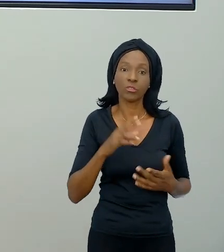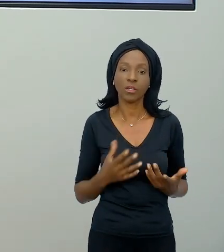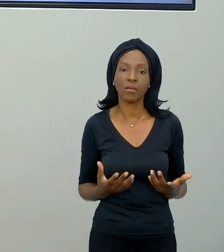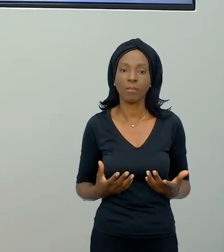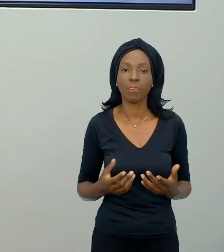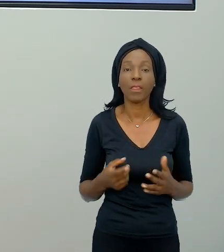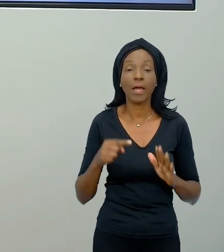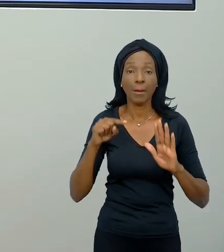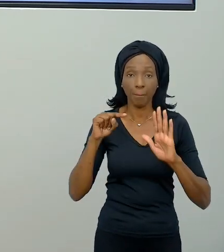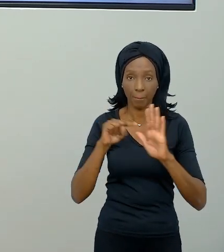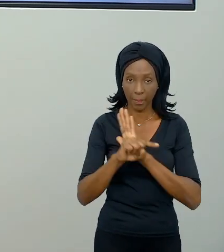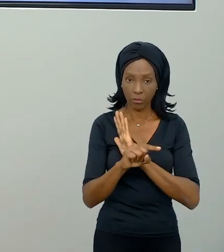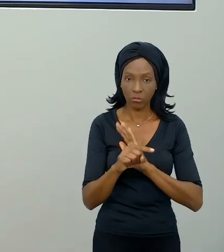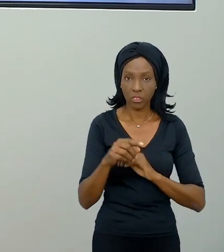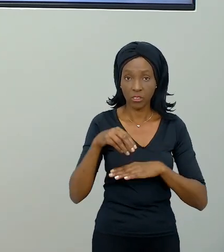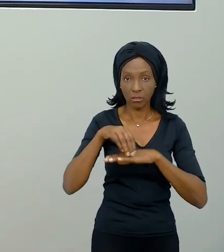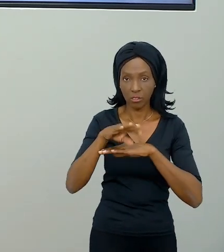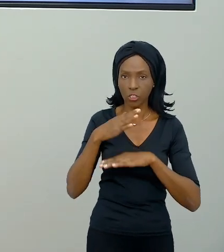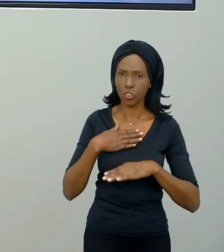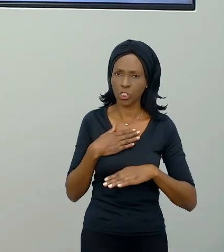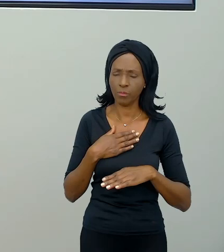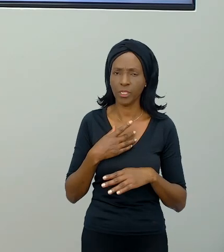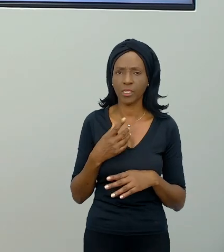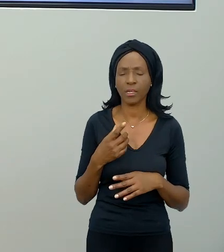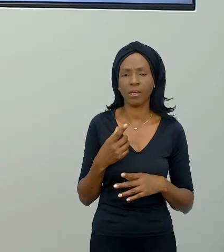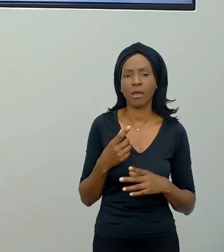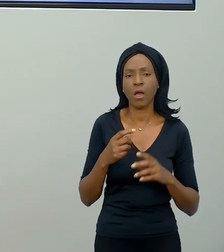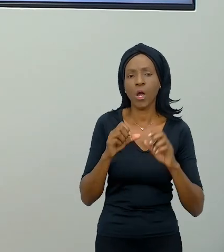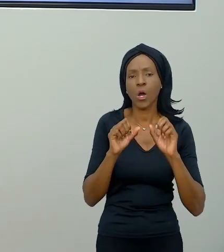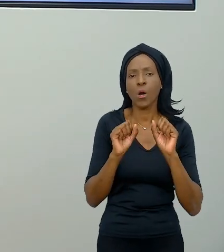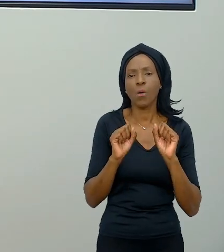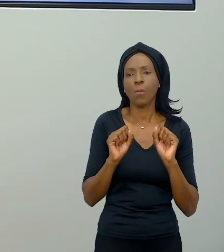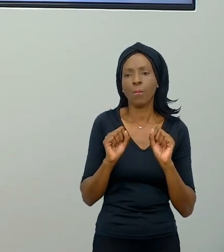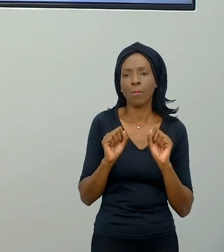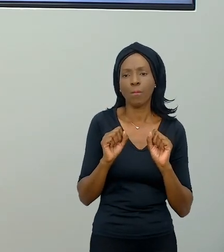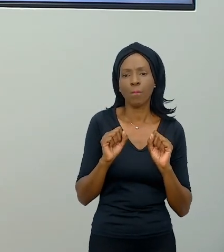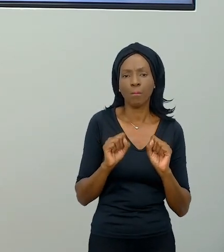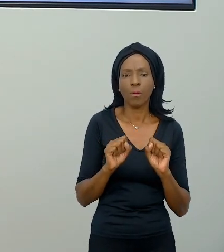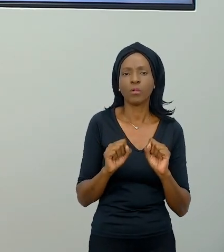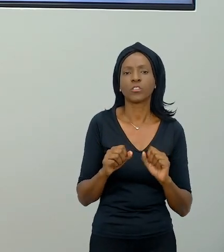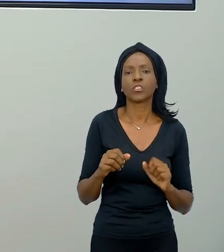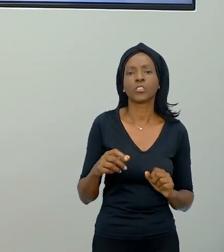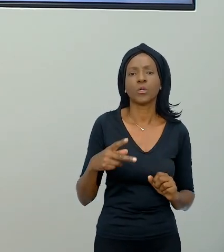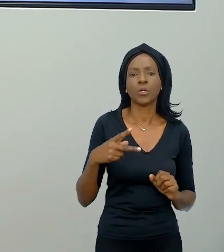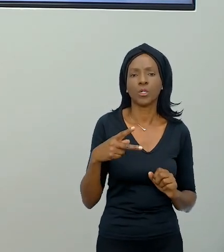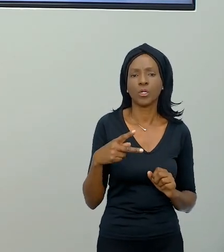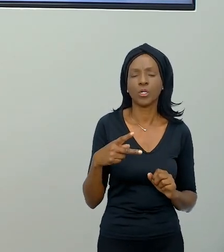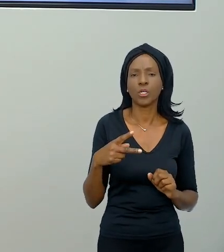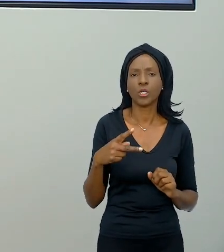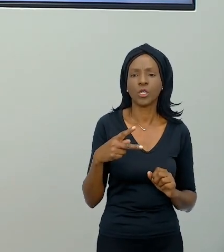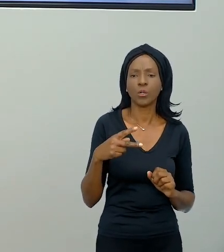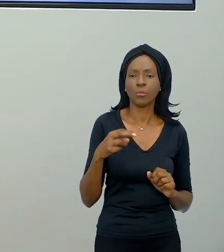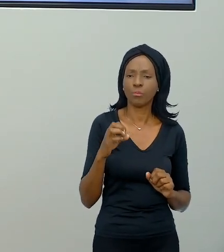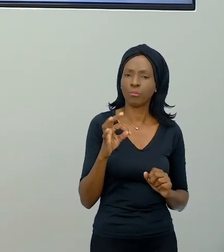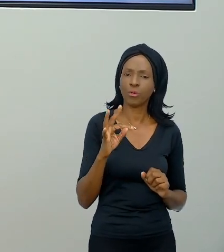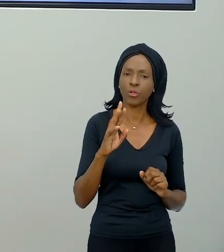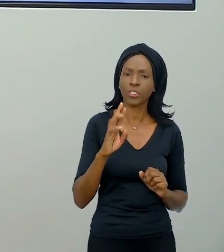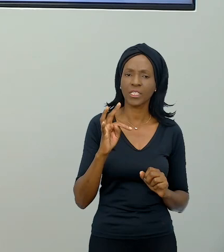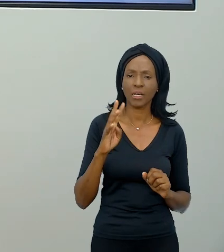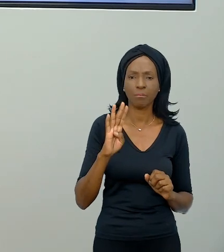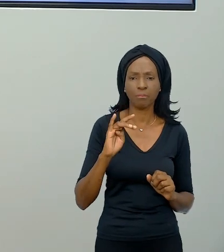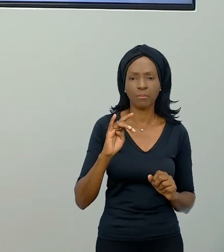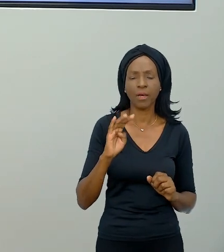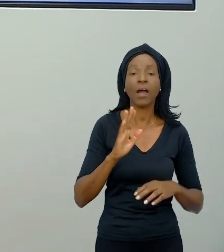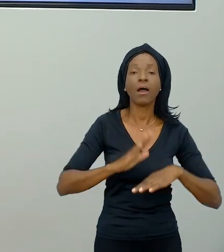as perguntas, a minha sugestão é, olhe a habilidade, professor, que o senhor pretende desenvolver, e através dos verbos